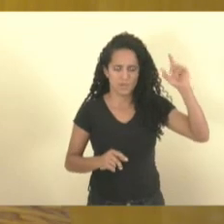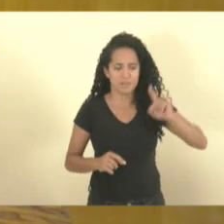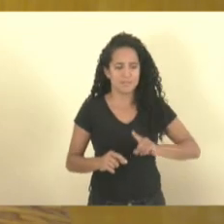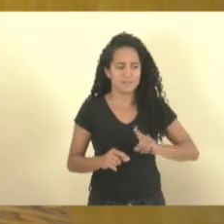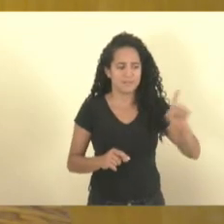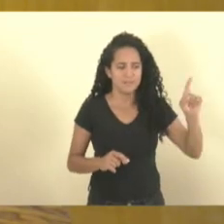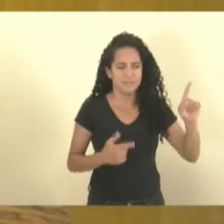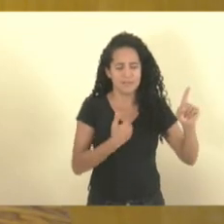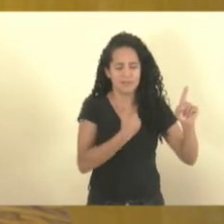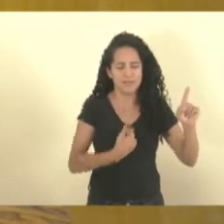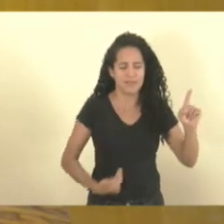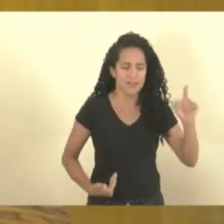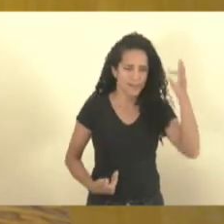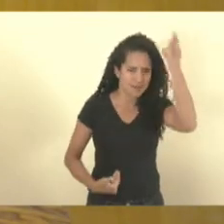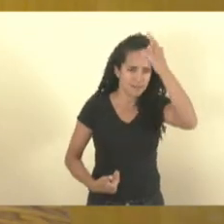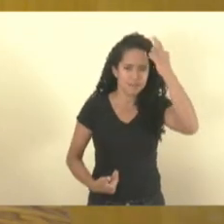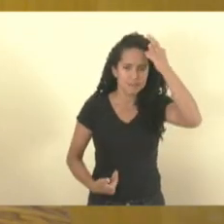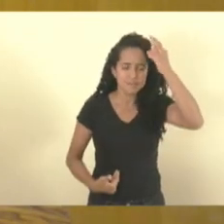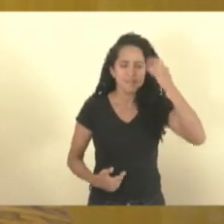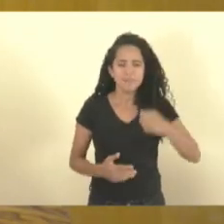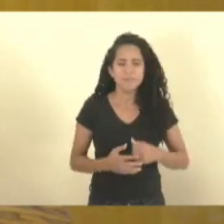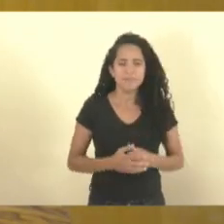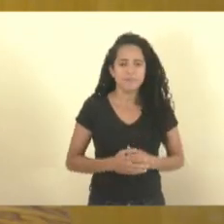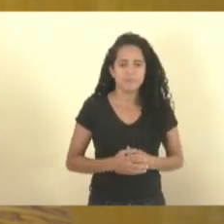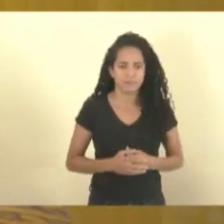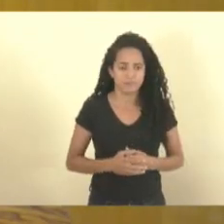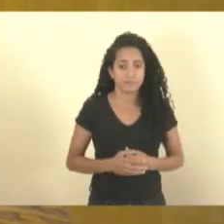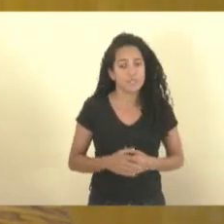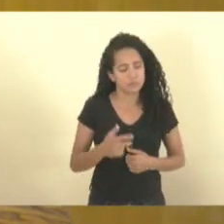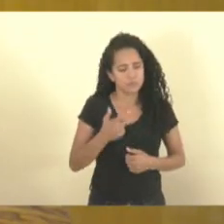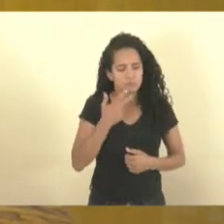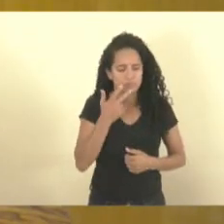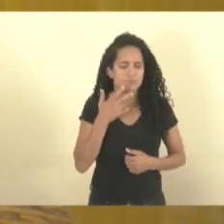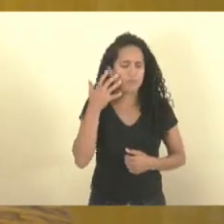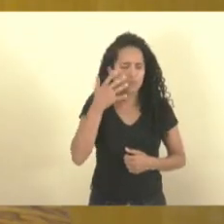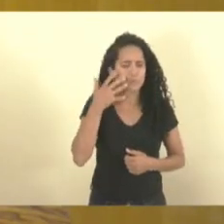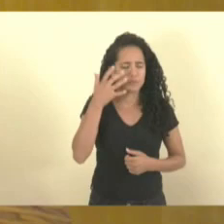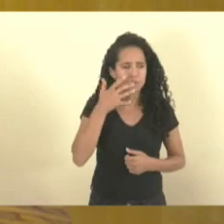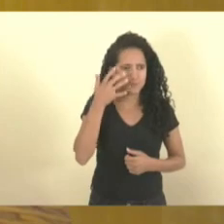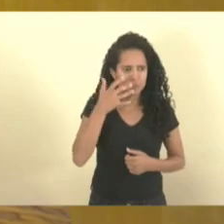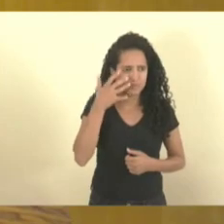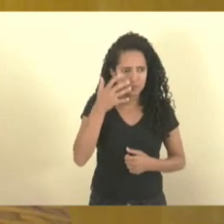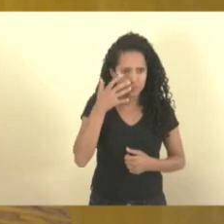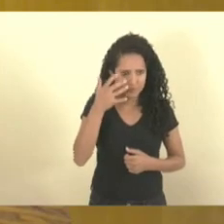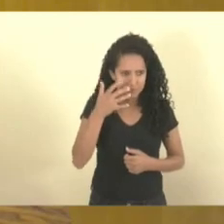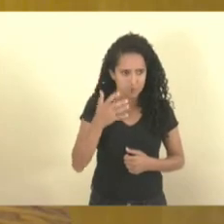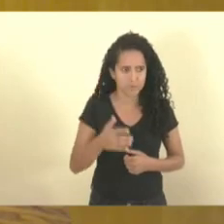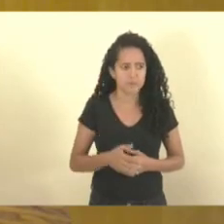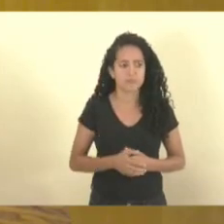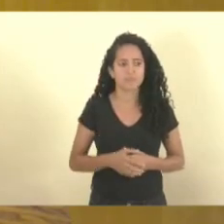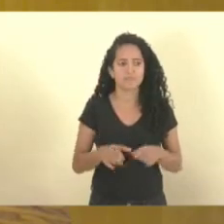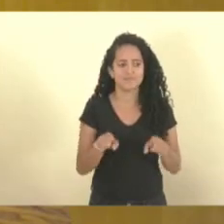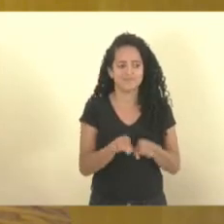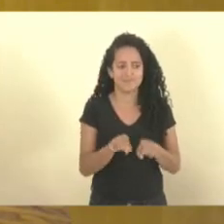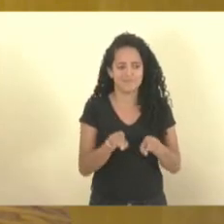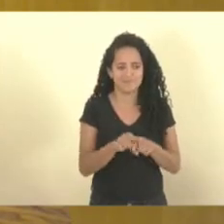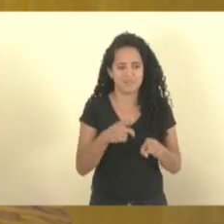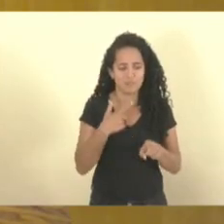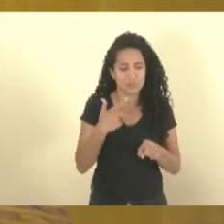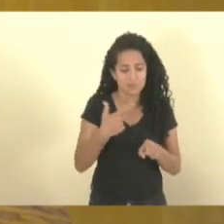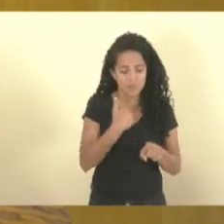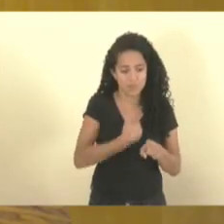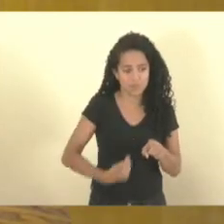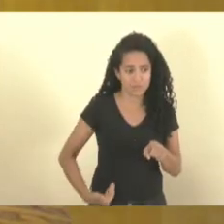para governador do estado. Então fica aqui a minha fala, e que é uma fala que eu vou falar lá com o governador,